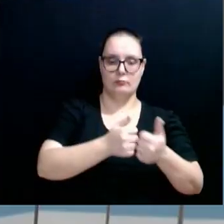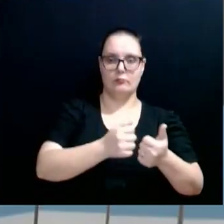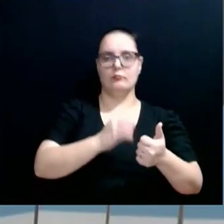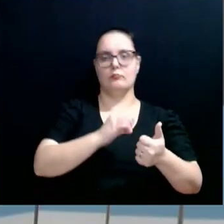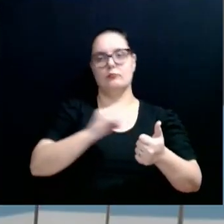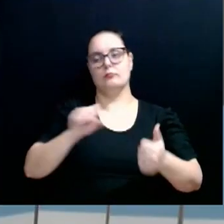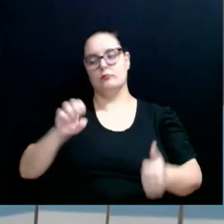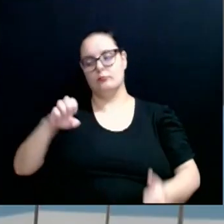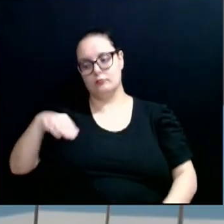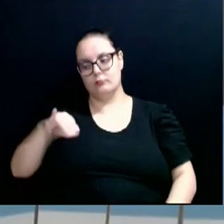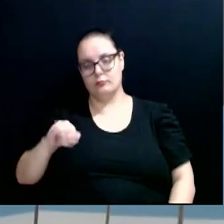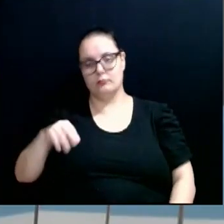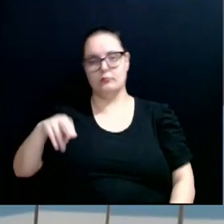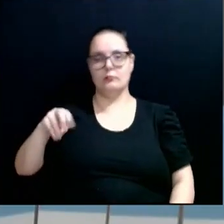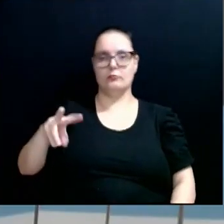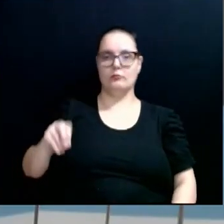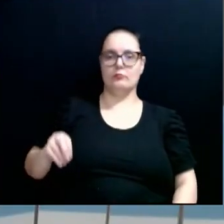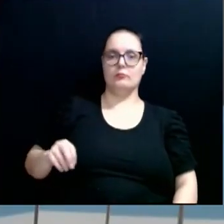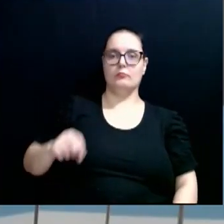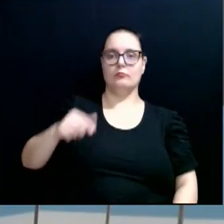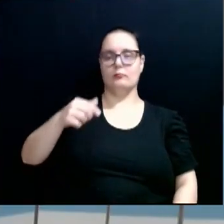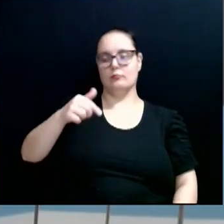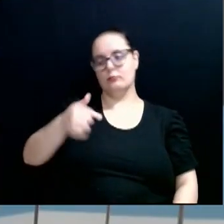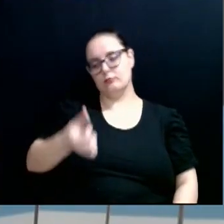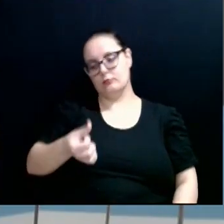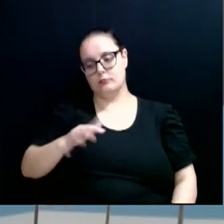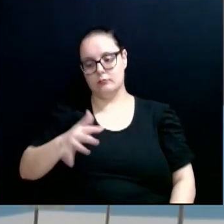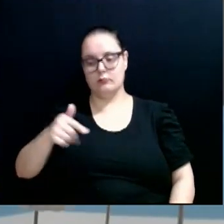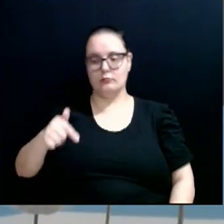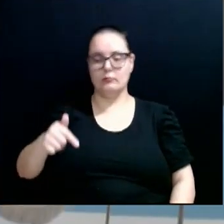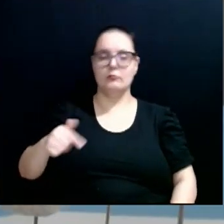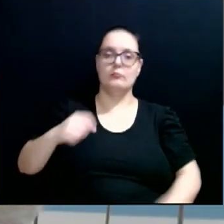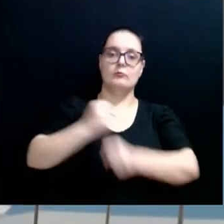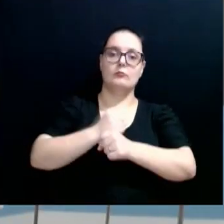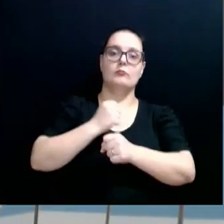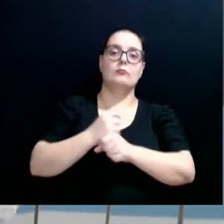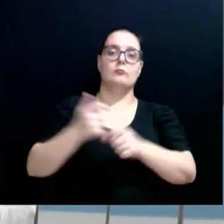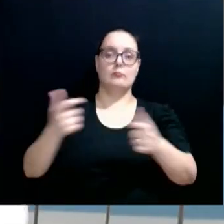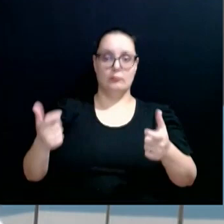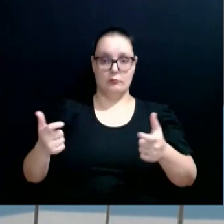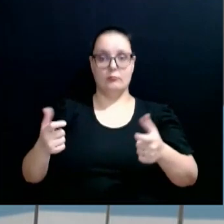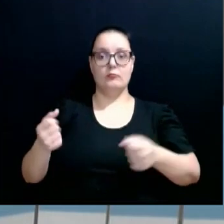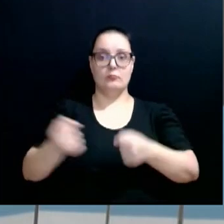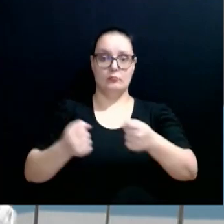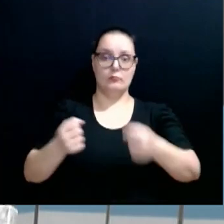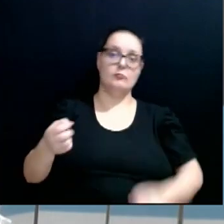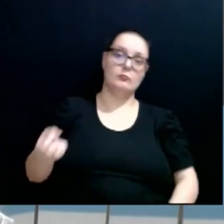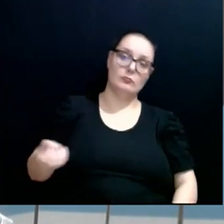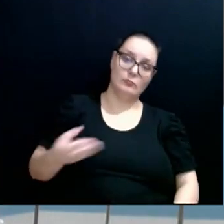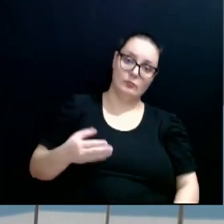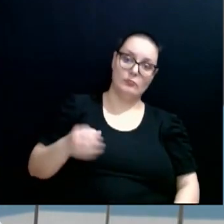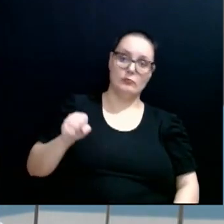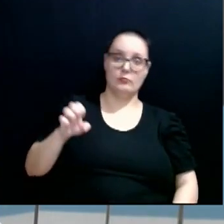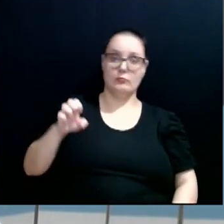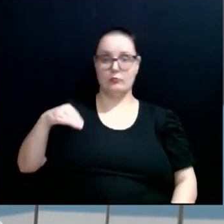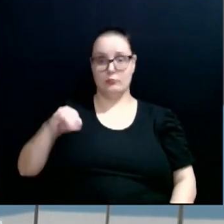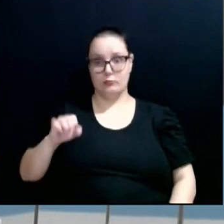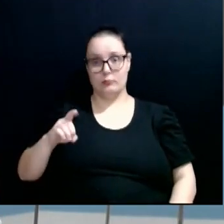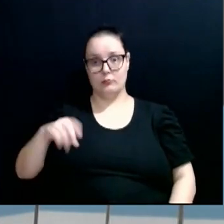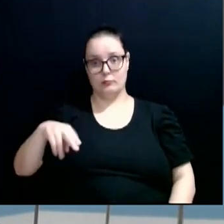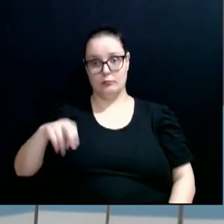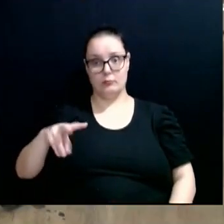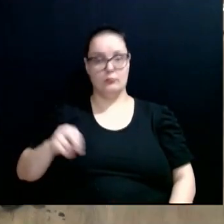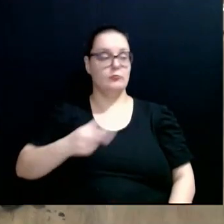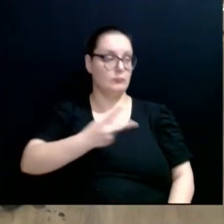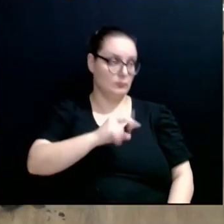ter carro de 6, 7 anos, mas a grande maioria são carros novos e seminovos. Isso já para 2026, no primeiro e